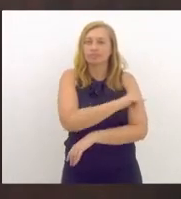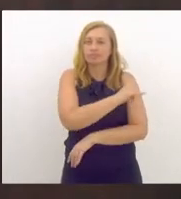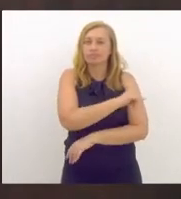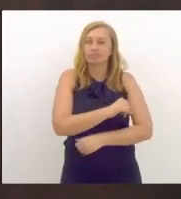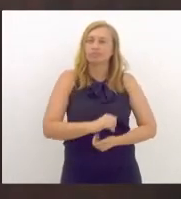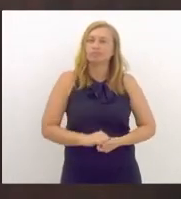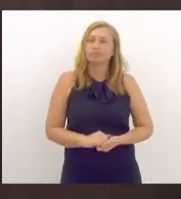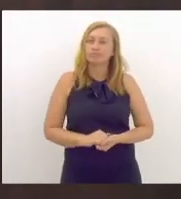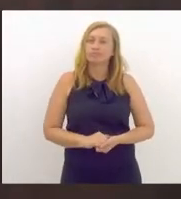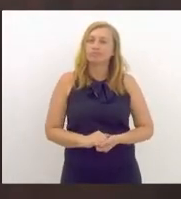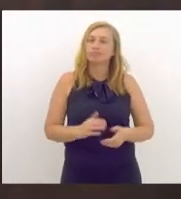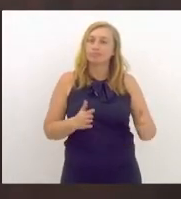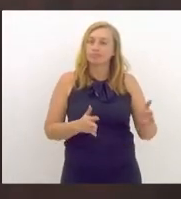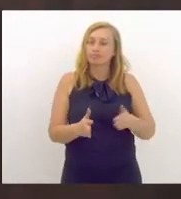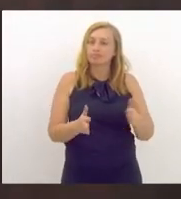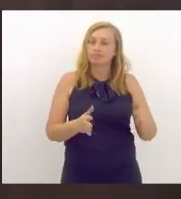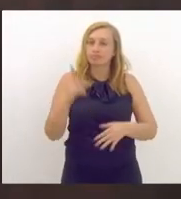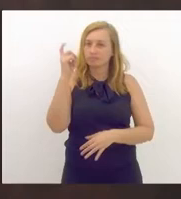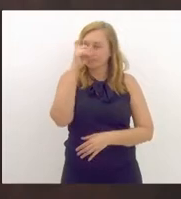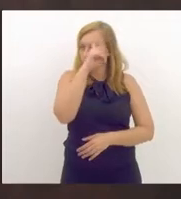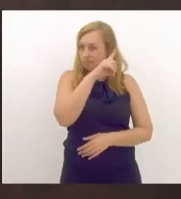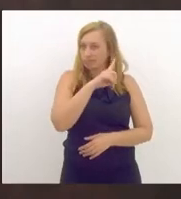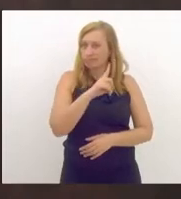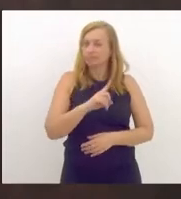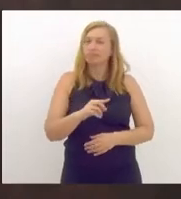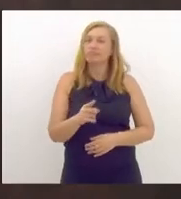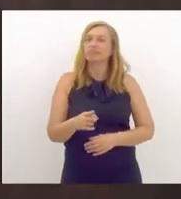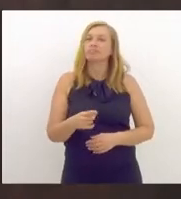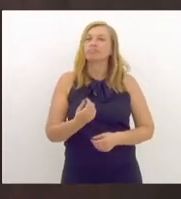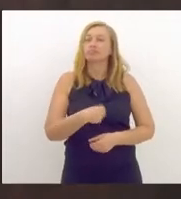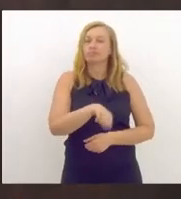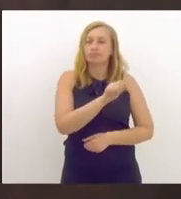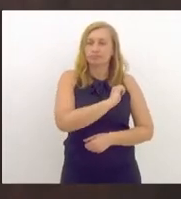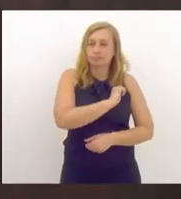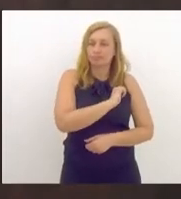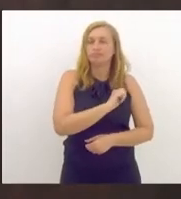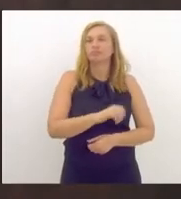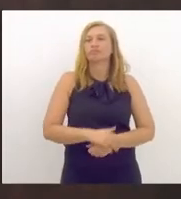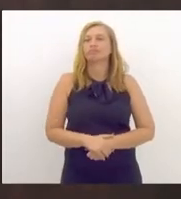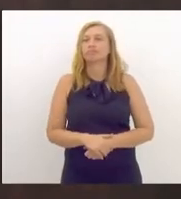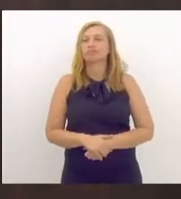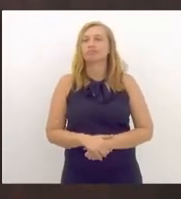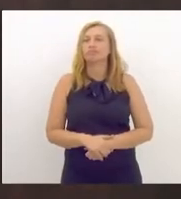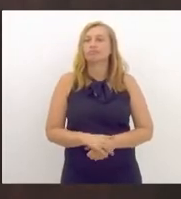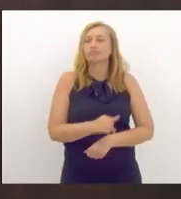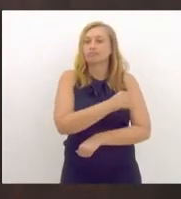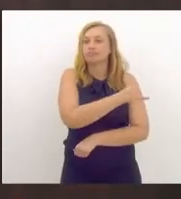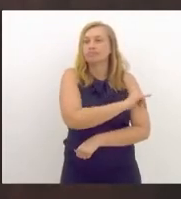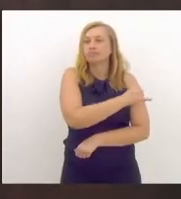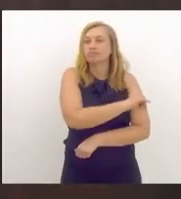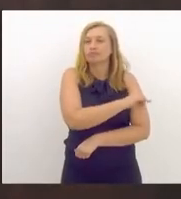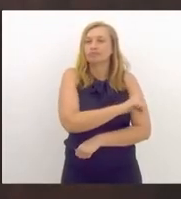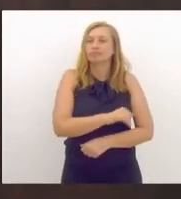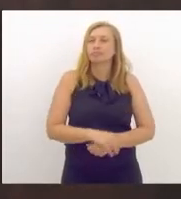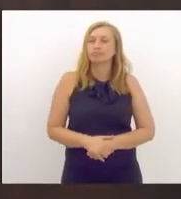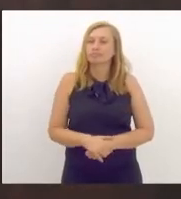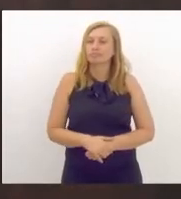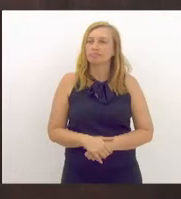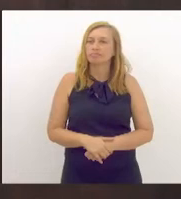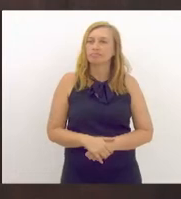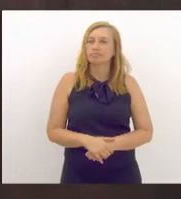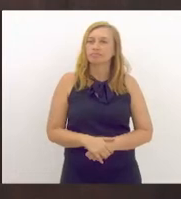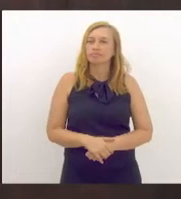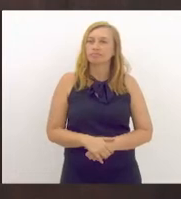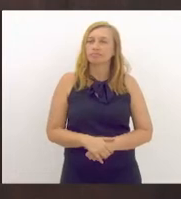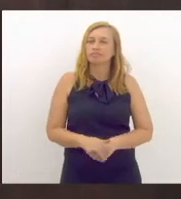Janeiro nesse período tão difícil de recuperação fiscal nesse período em que o Rio de Janeiro ainda né